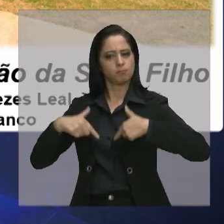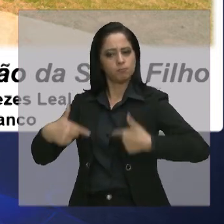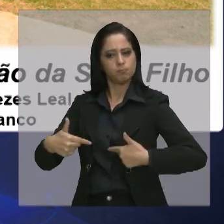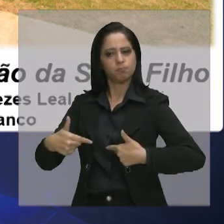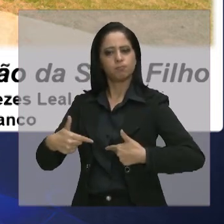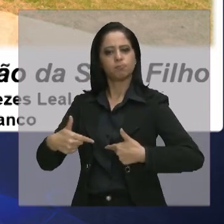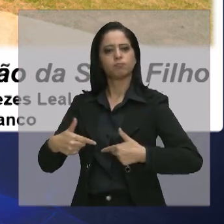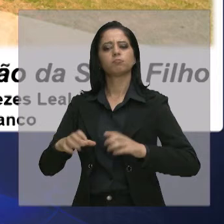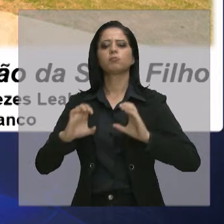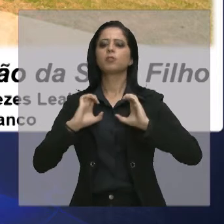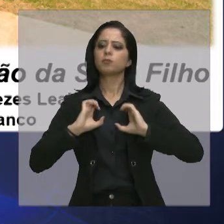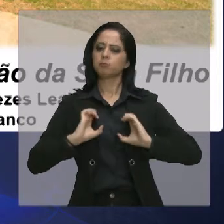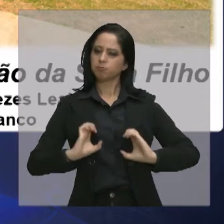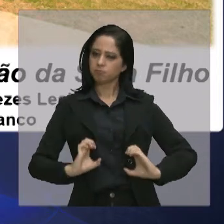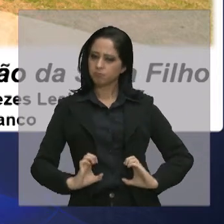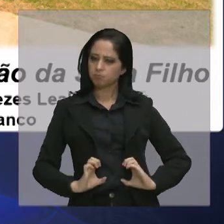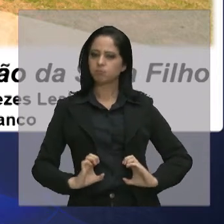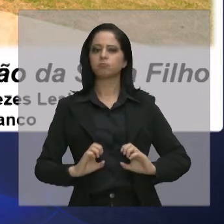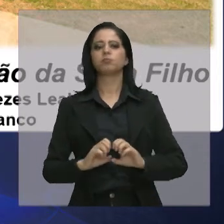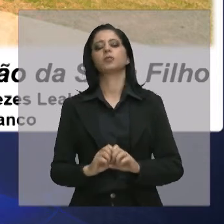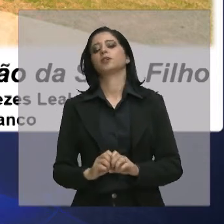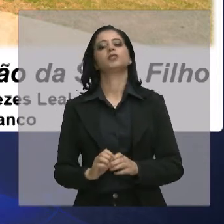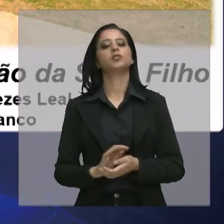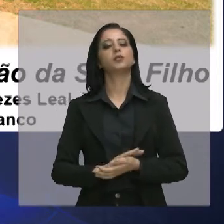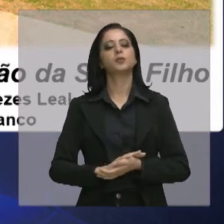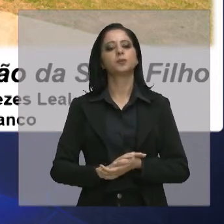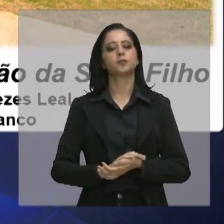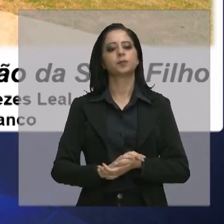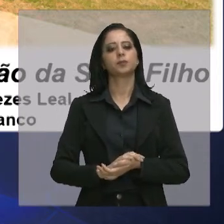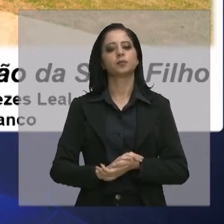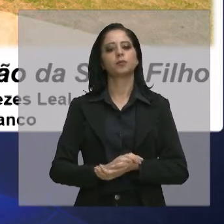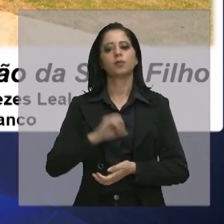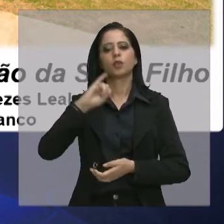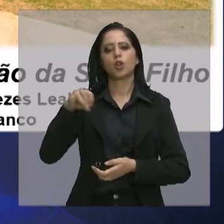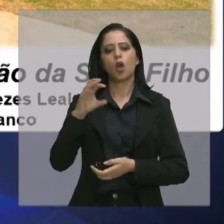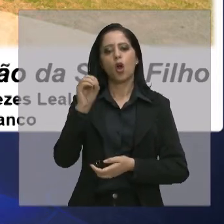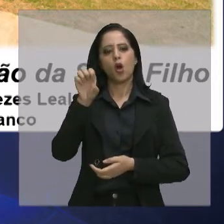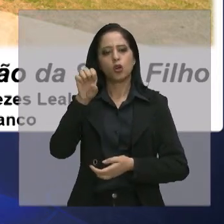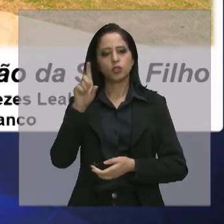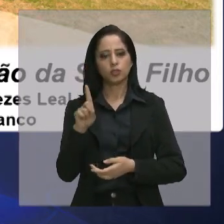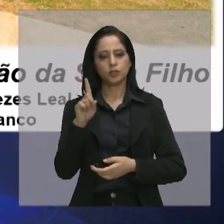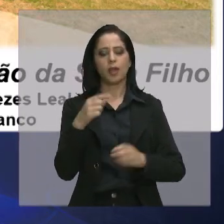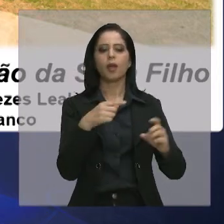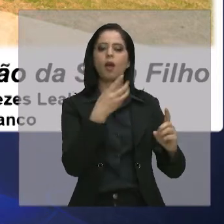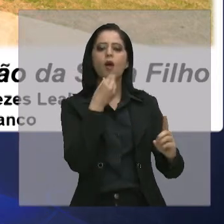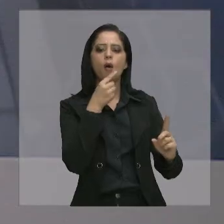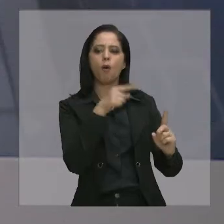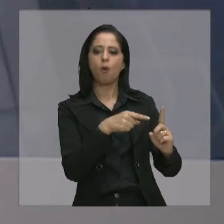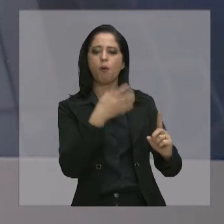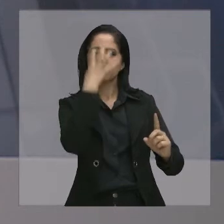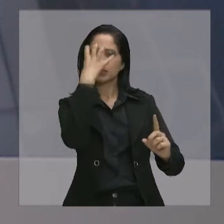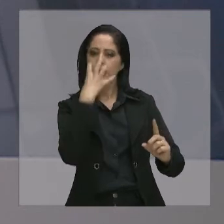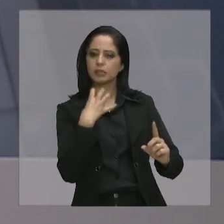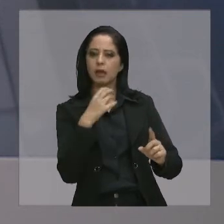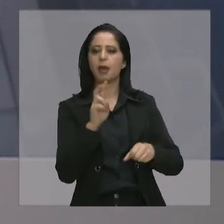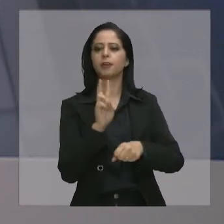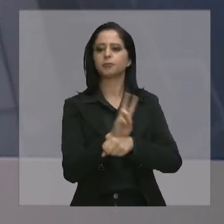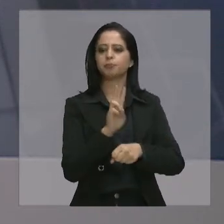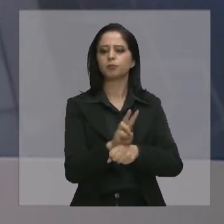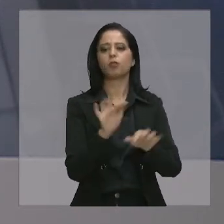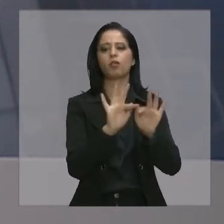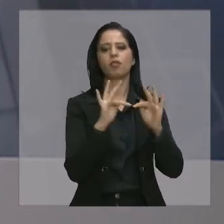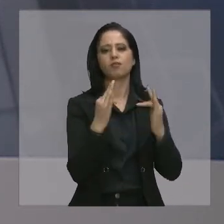sendo muito querido pelos seus chefes e amigos de trabalho. José Tristão da Silva foi um homem muito sério, zelando pela sua